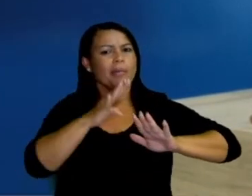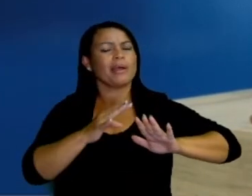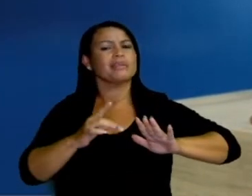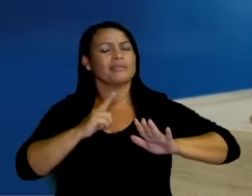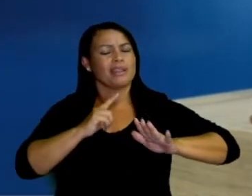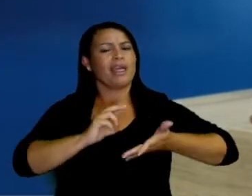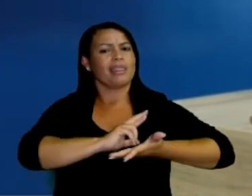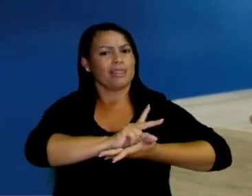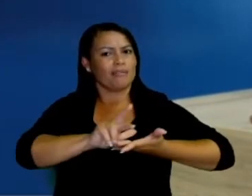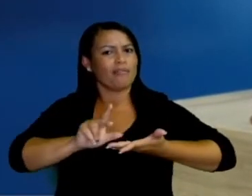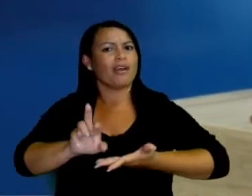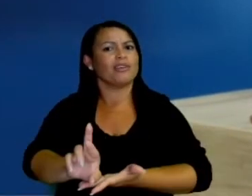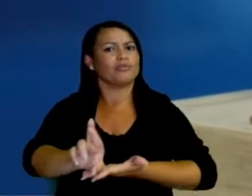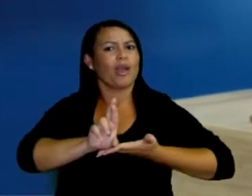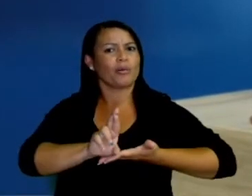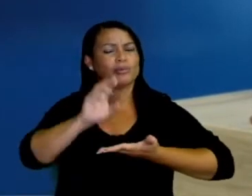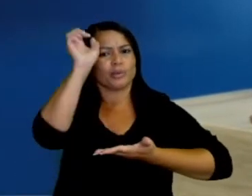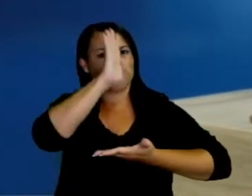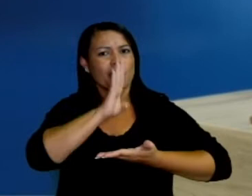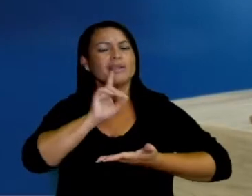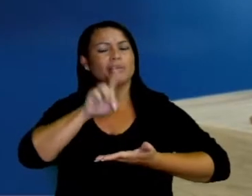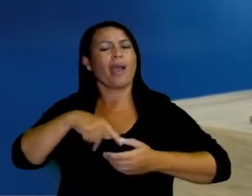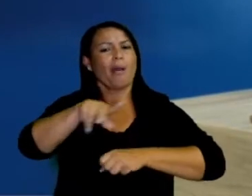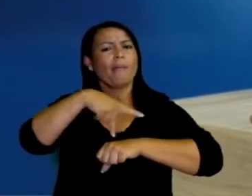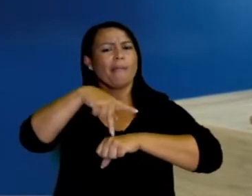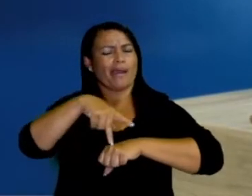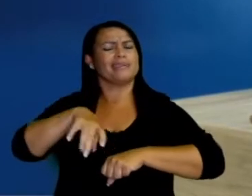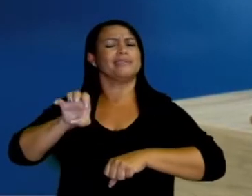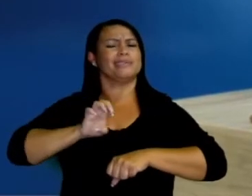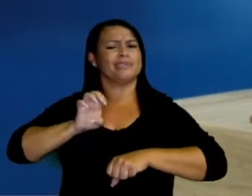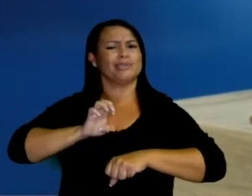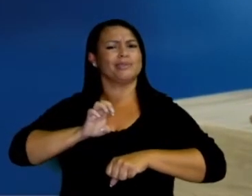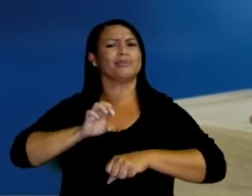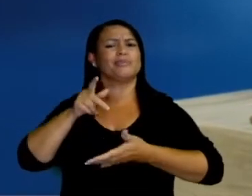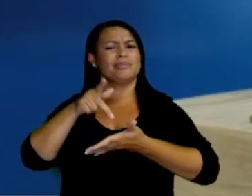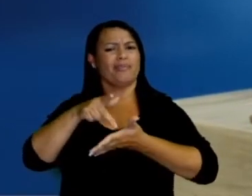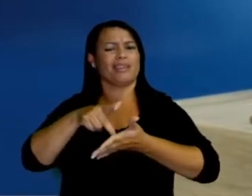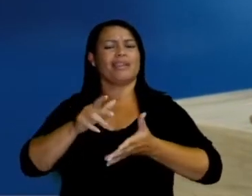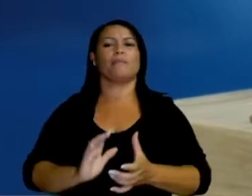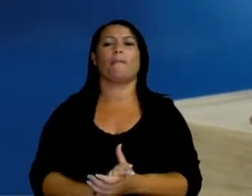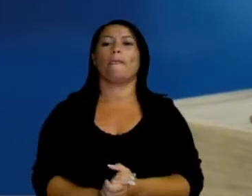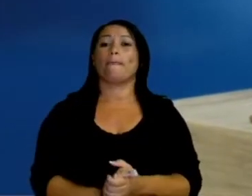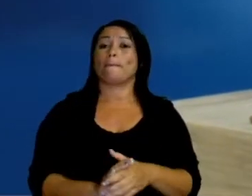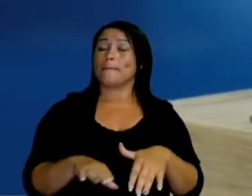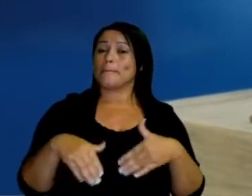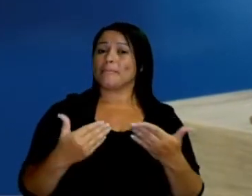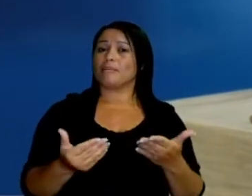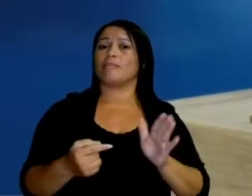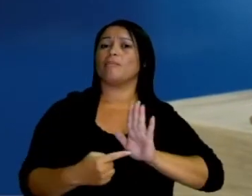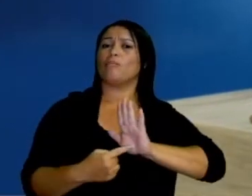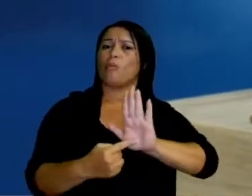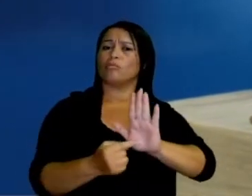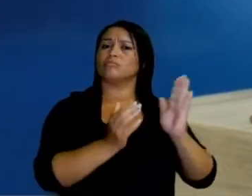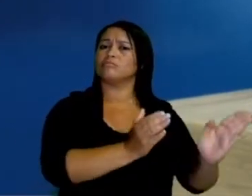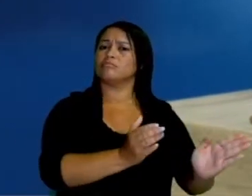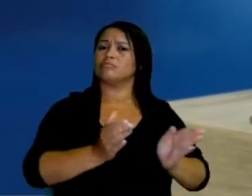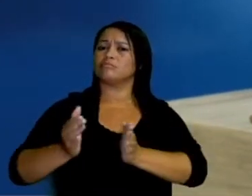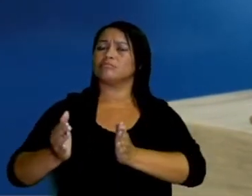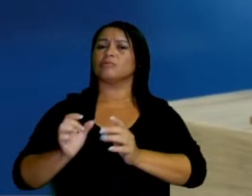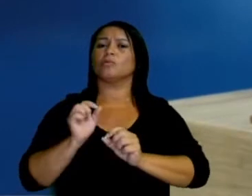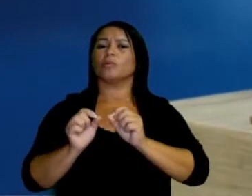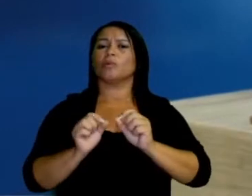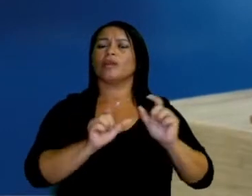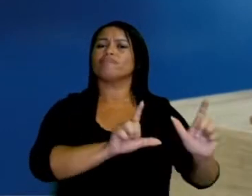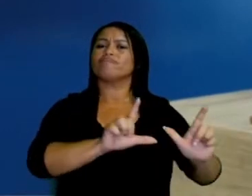recursos, e isso faz com que o Brasil seja um país muito rico nesse sentido, tá? Bem, seguindo aqui a sequência, um outro